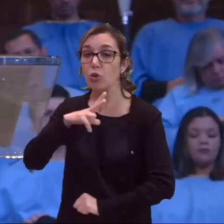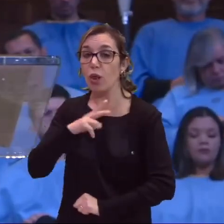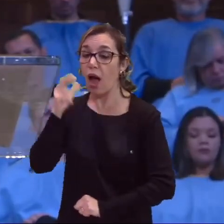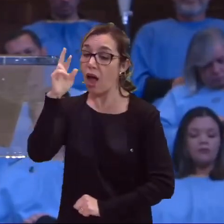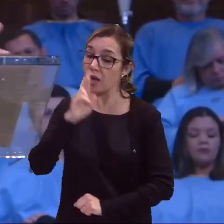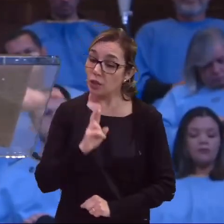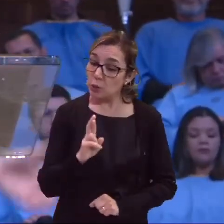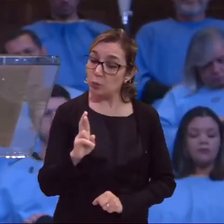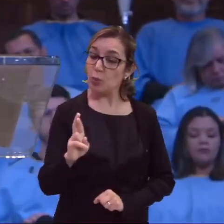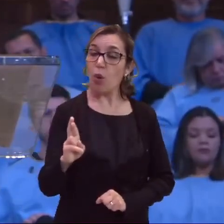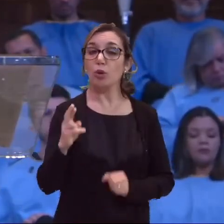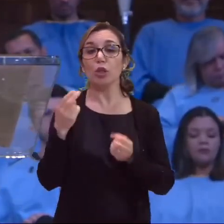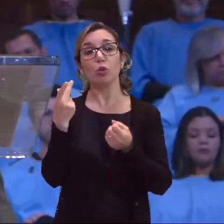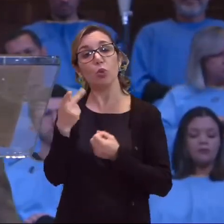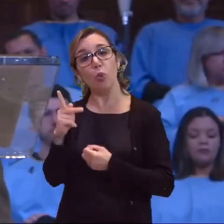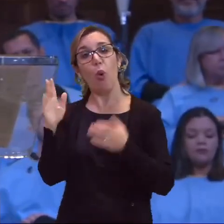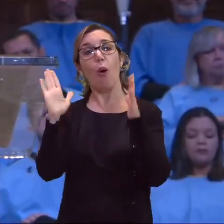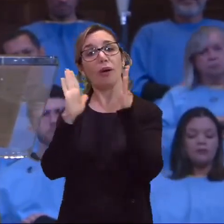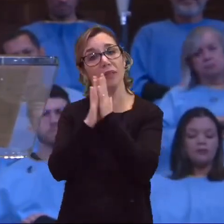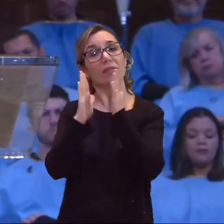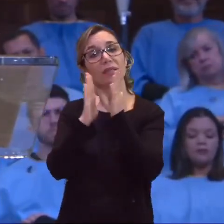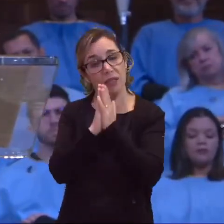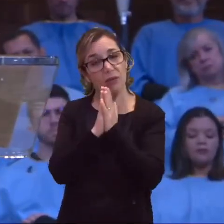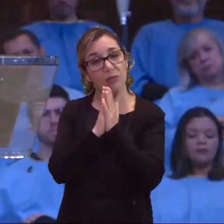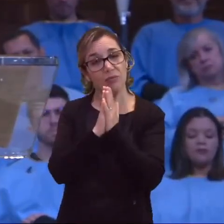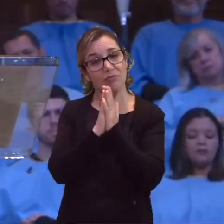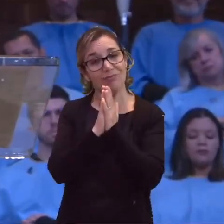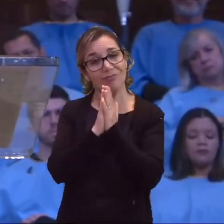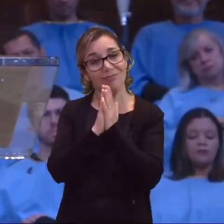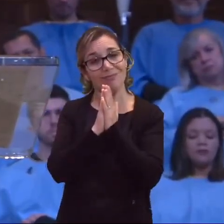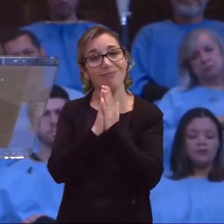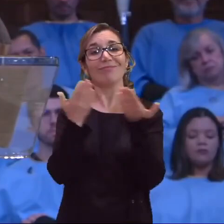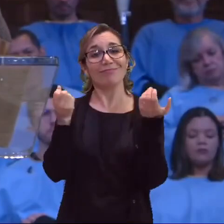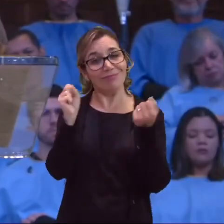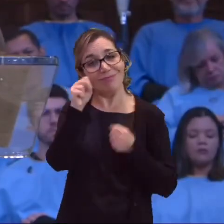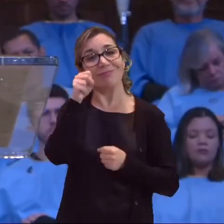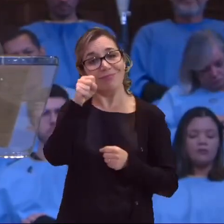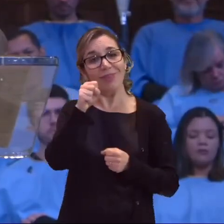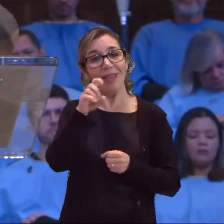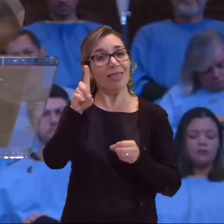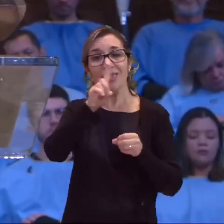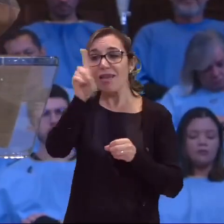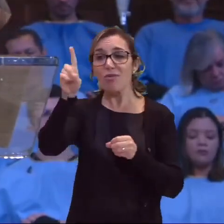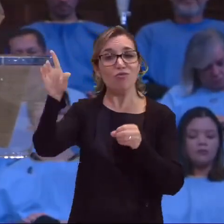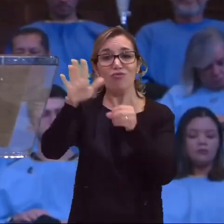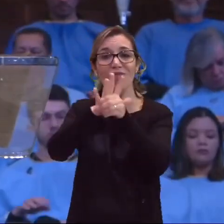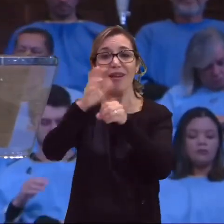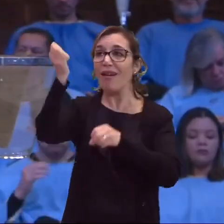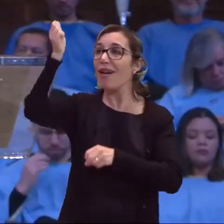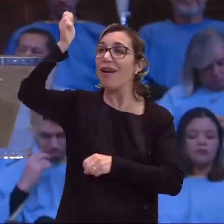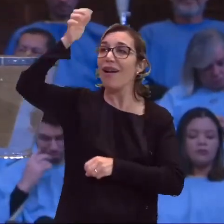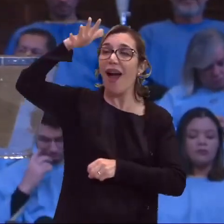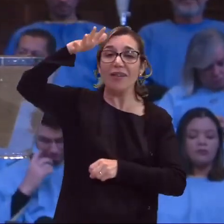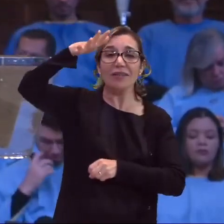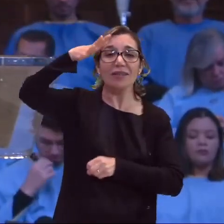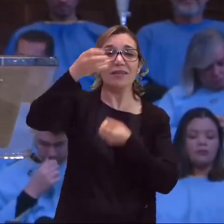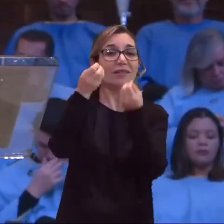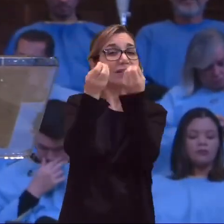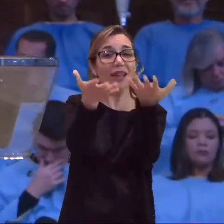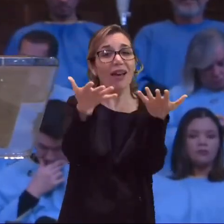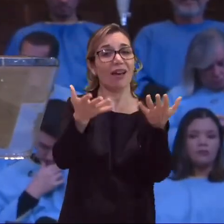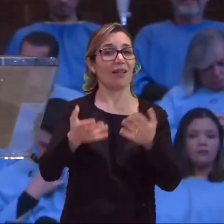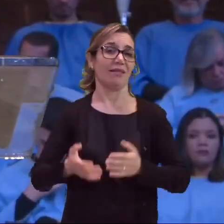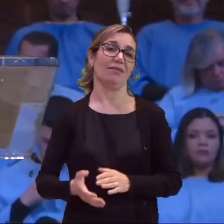vem secreto recompensará e vem as graças de Deus derramadas